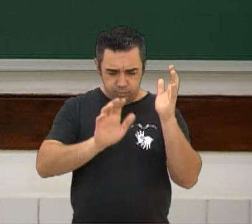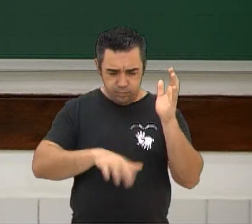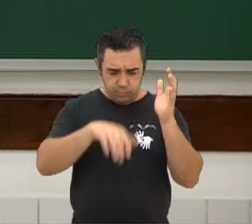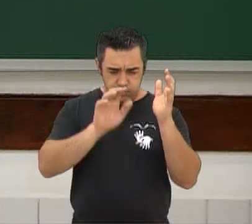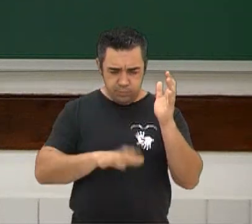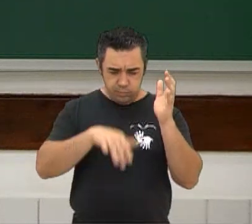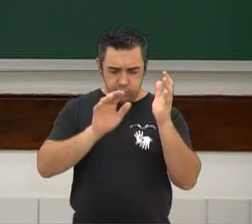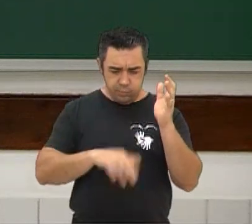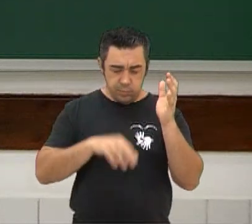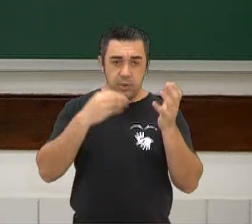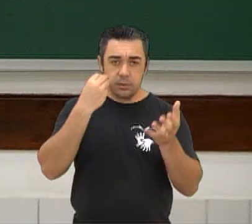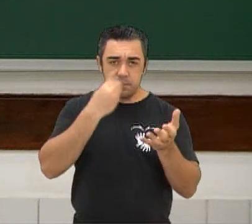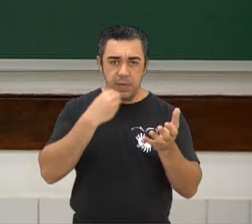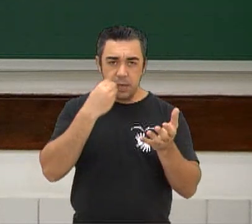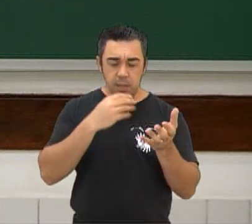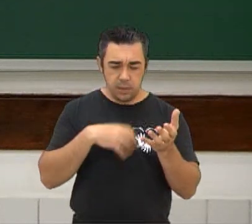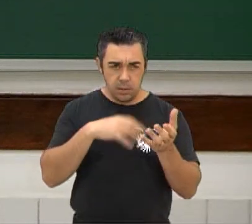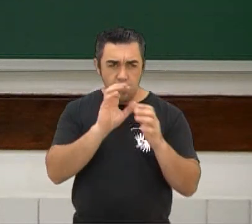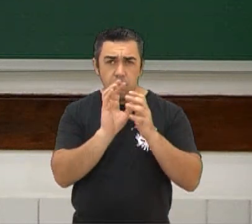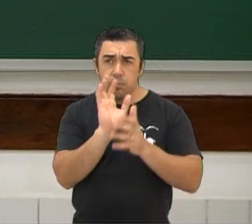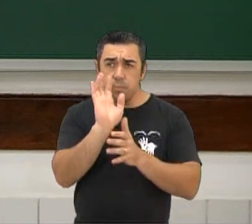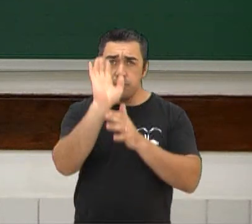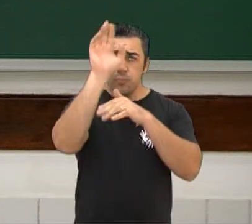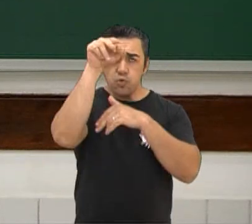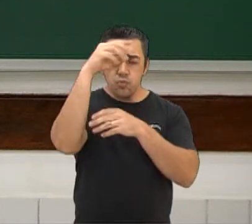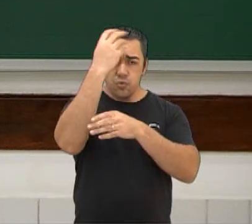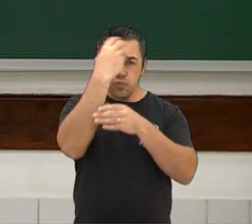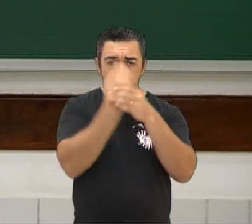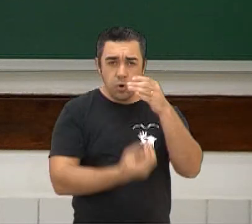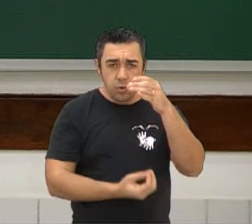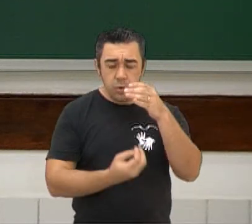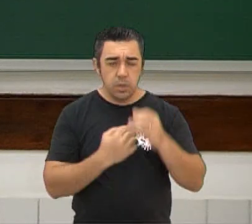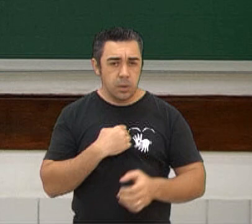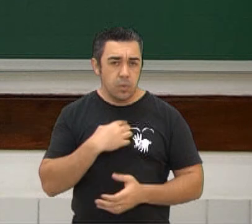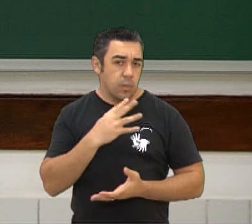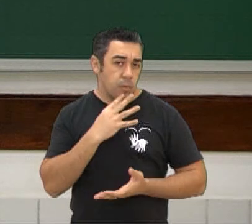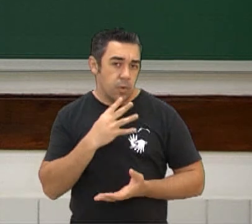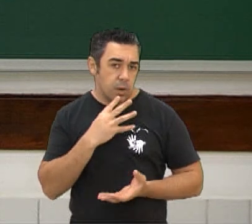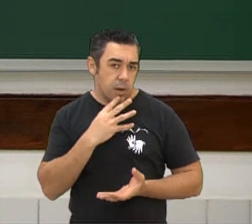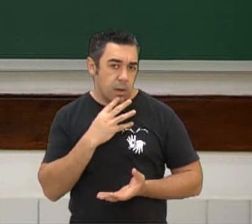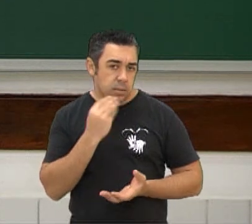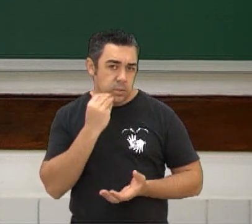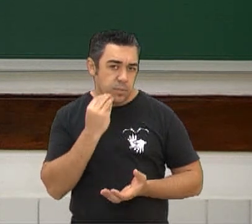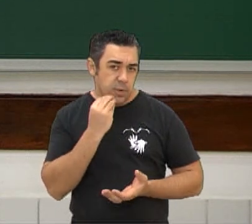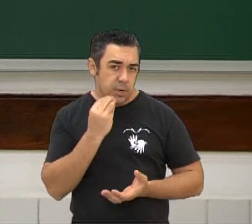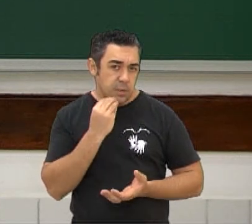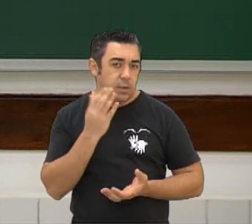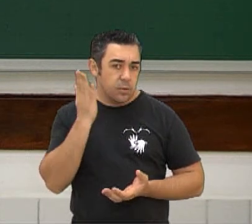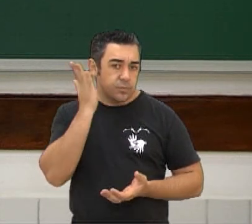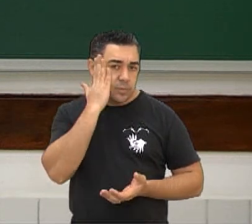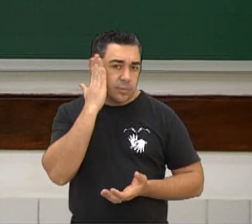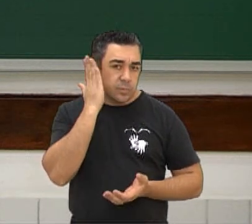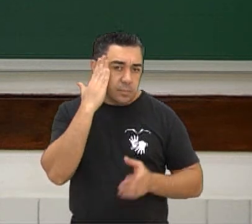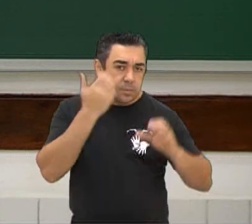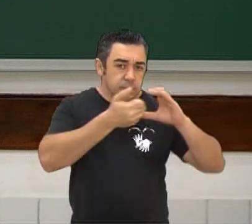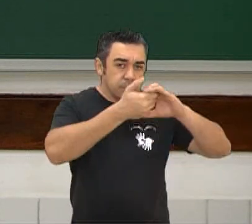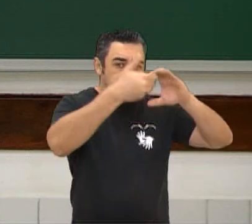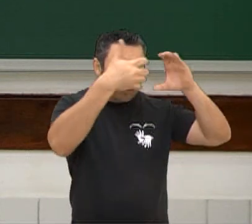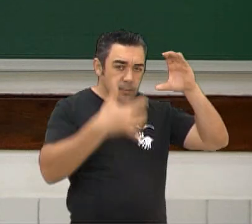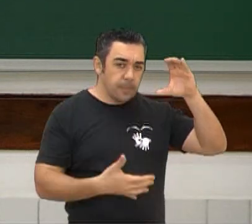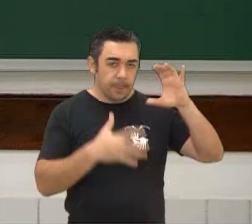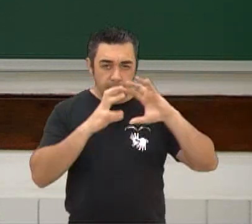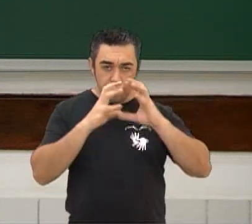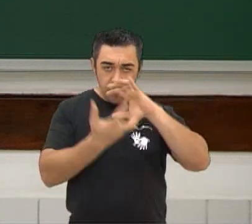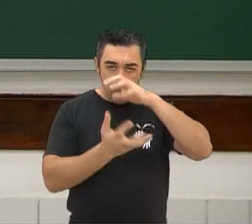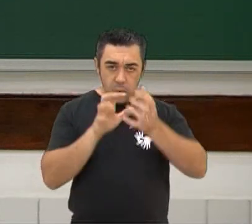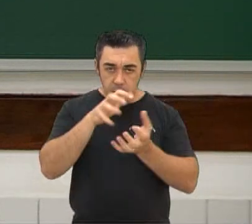eu tenho uma experiência com esta bola de basquete e consigo saber características desta bola